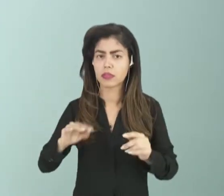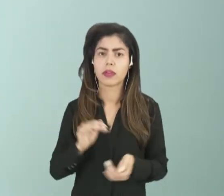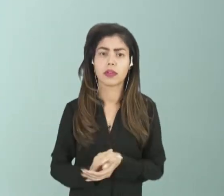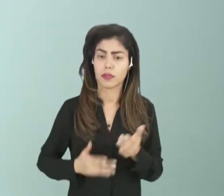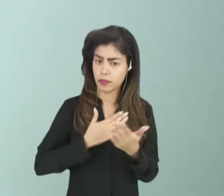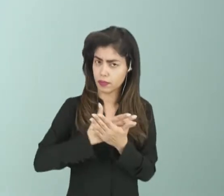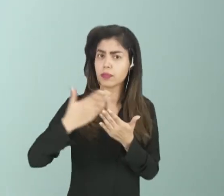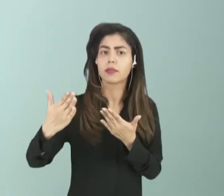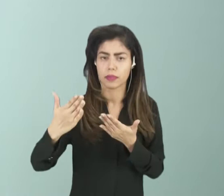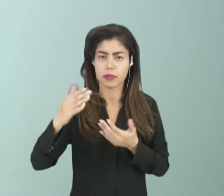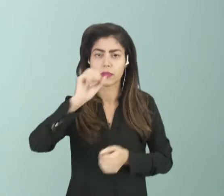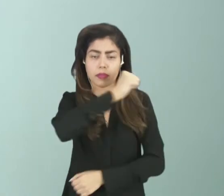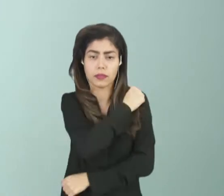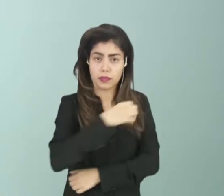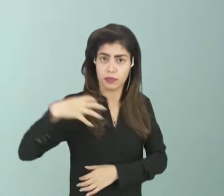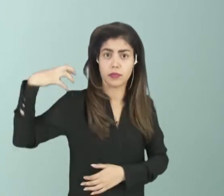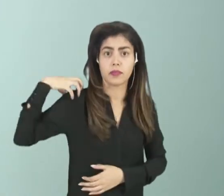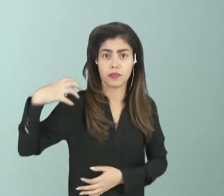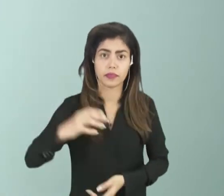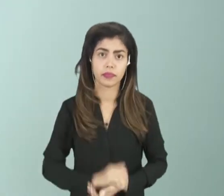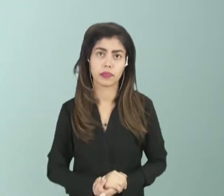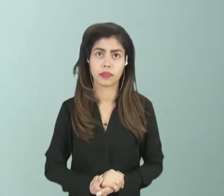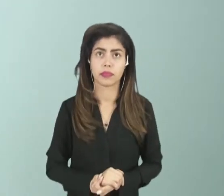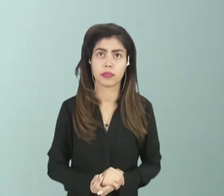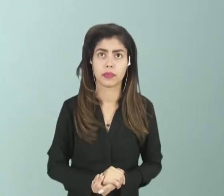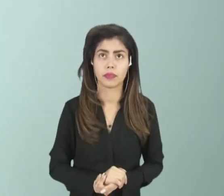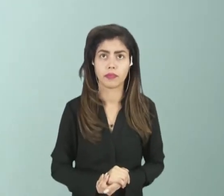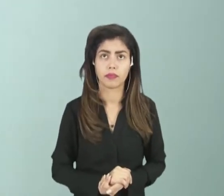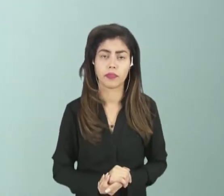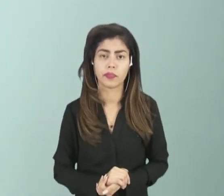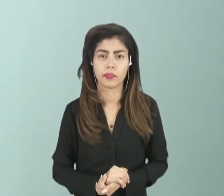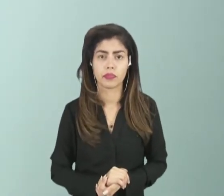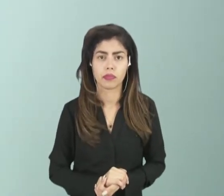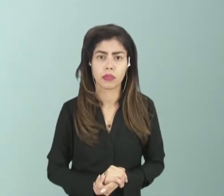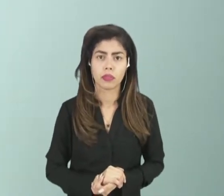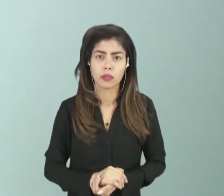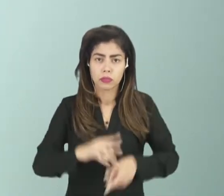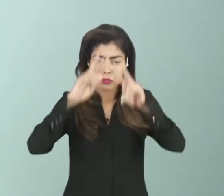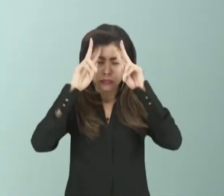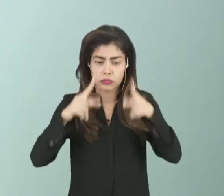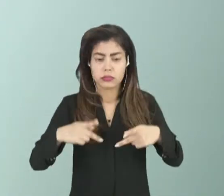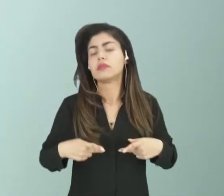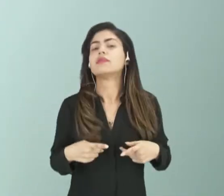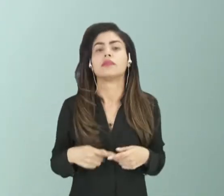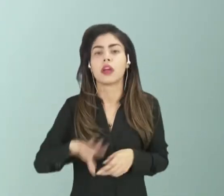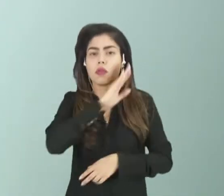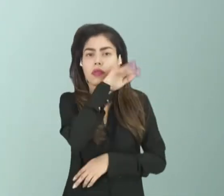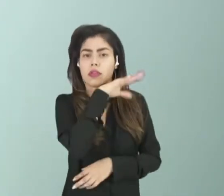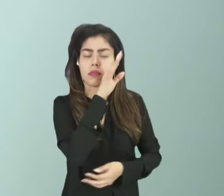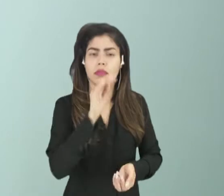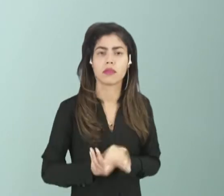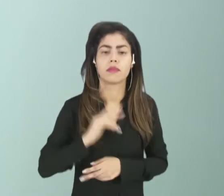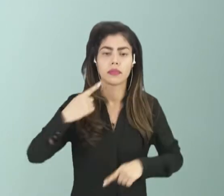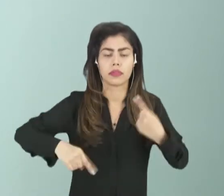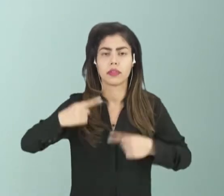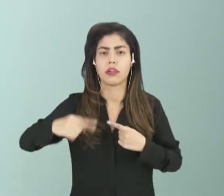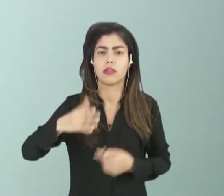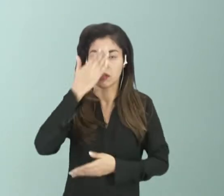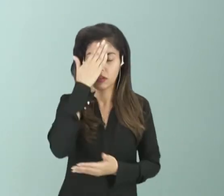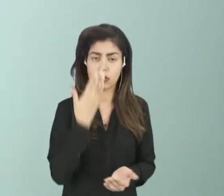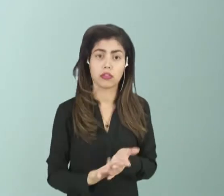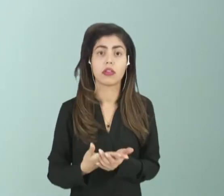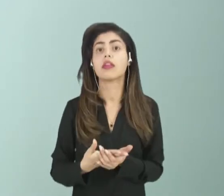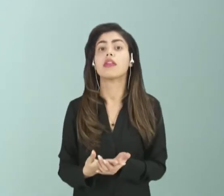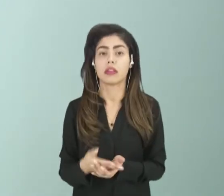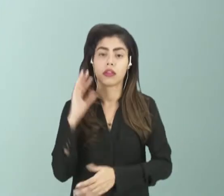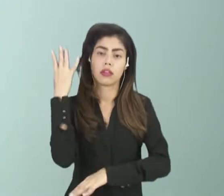com Aristóteles, o homo zoopolitikos, o homem é um animal político, e que acredita que a natureza humana é